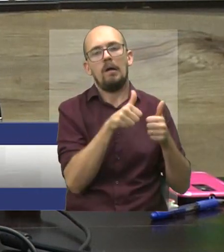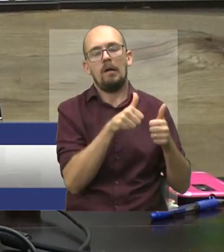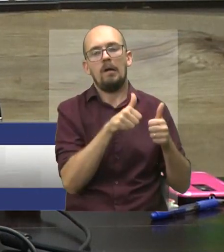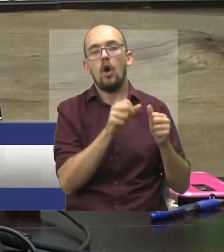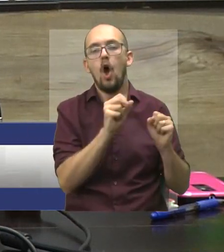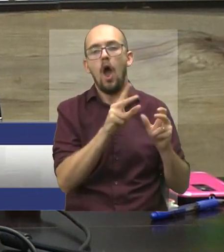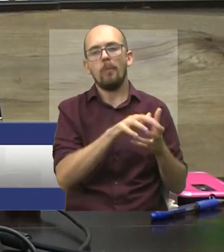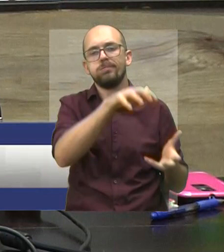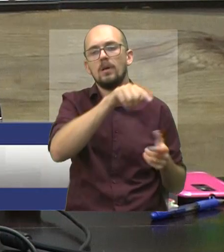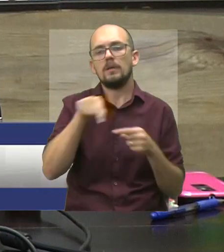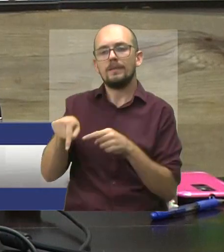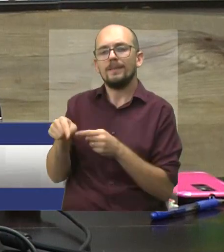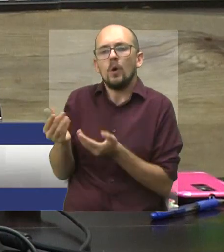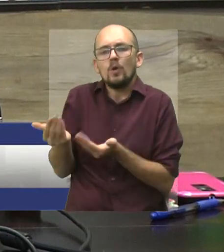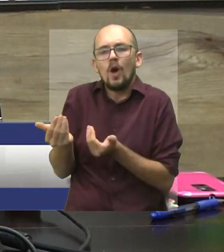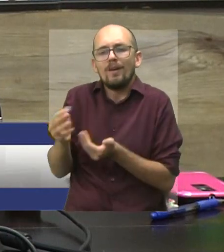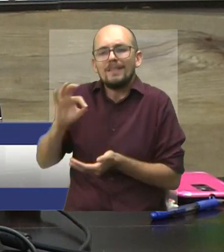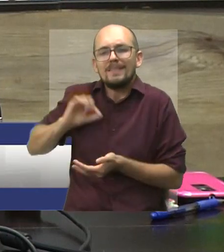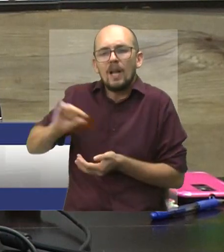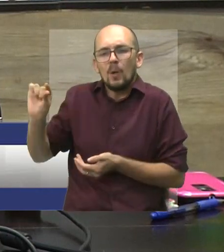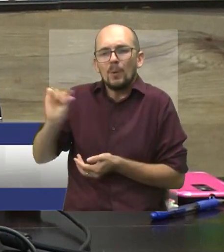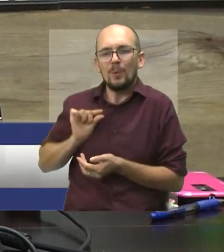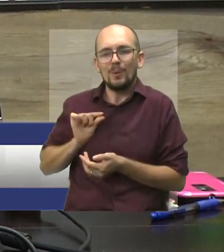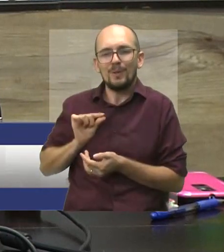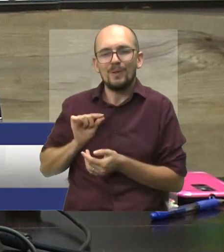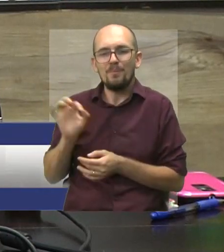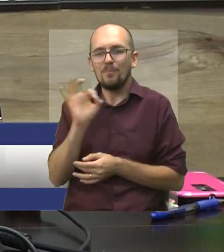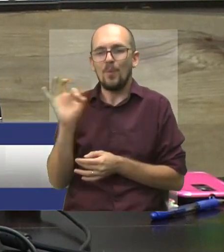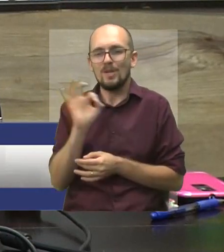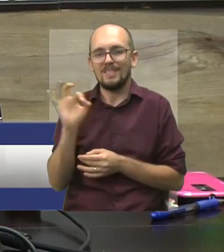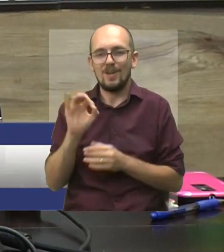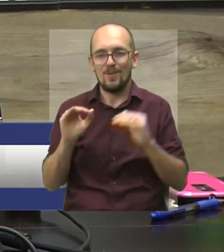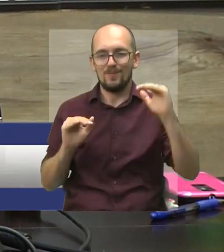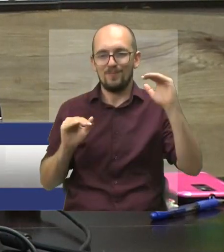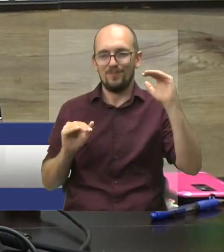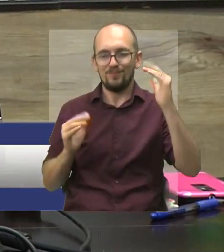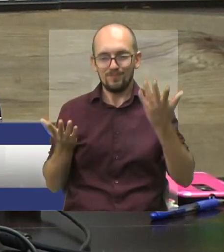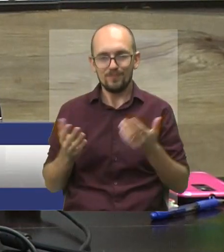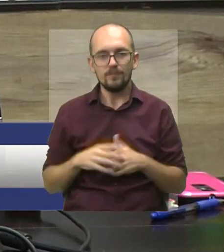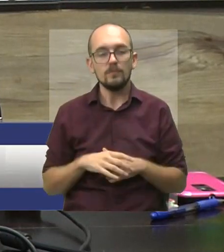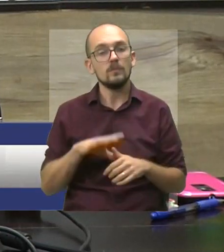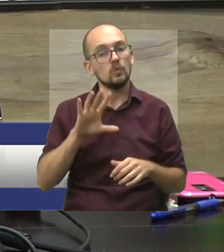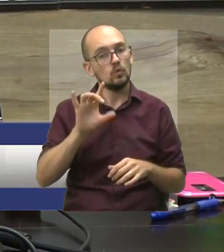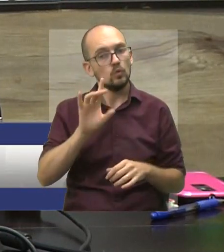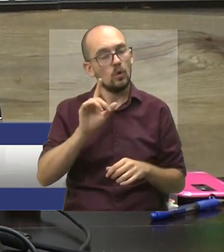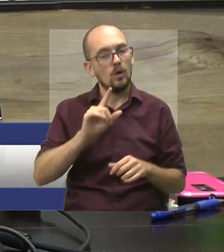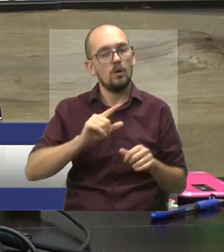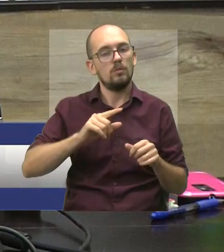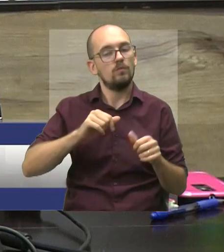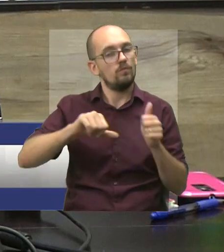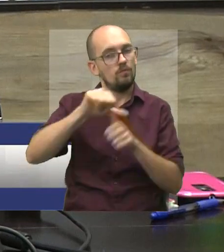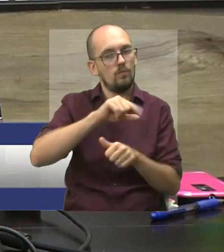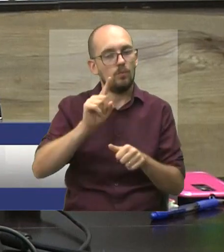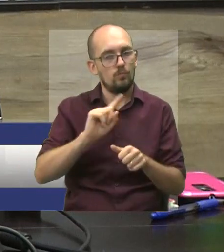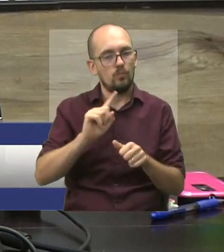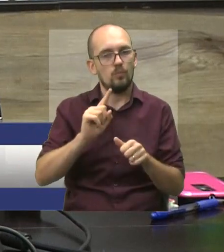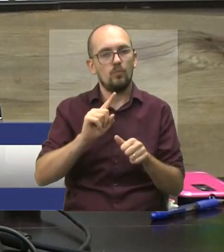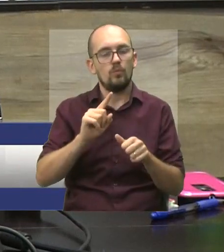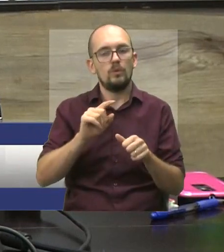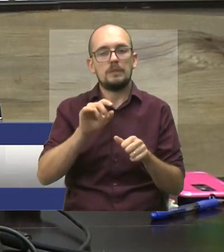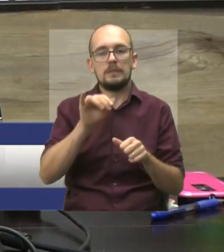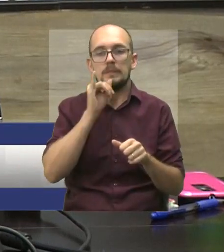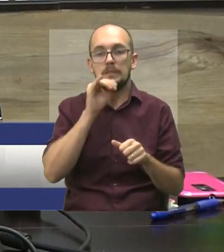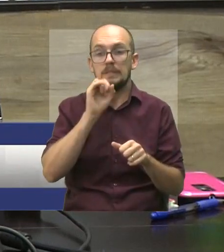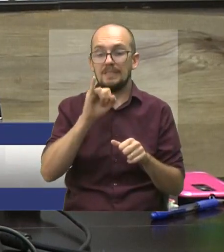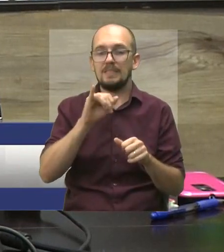constitucional. Ele só não vai mudar o cálculo da renda da aposentadoria por invalidez nos casos